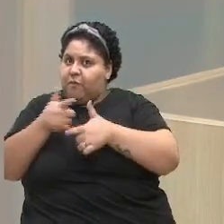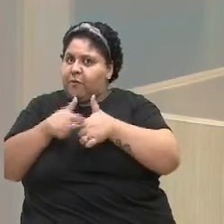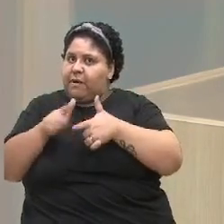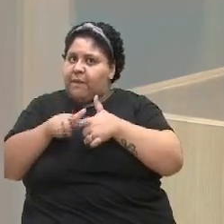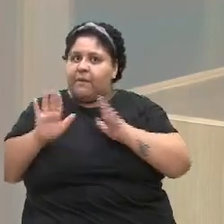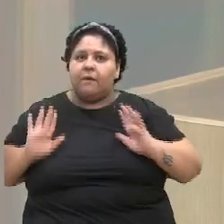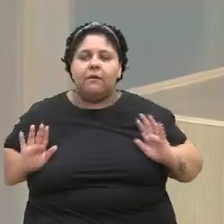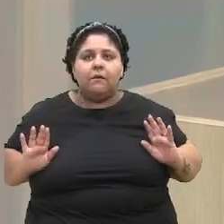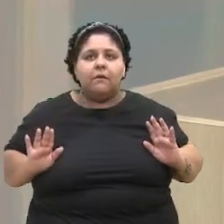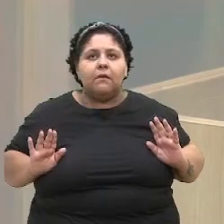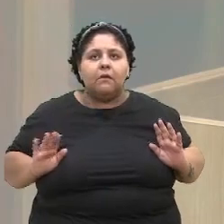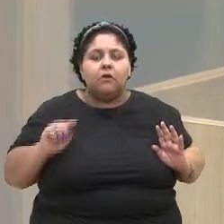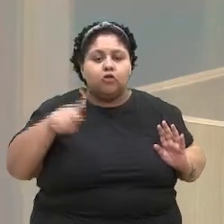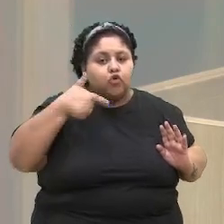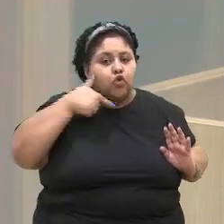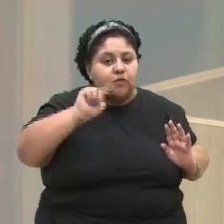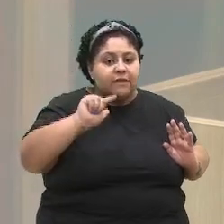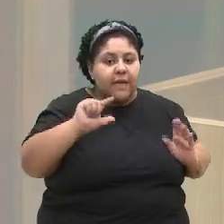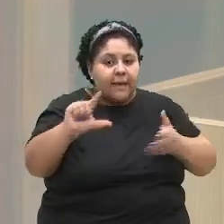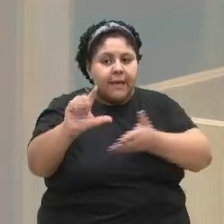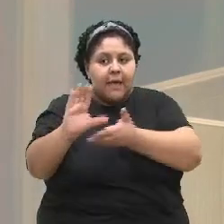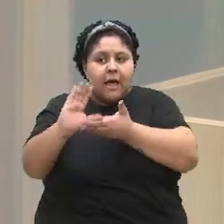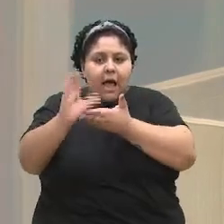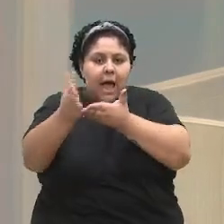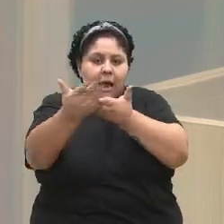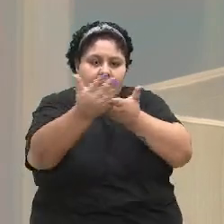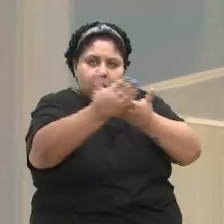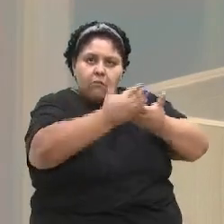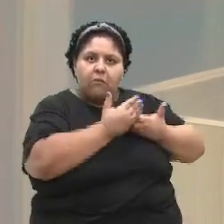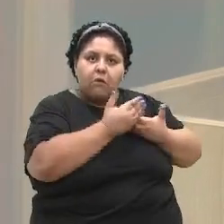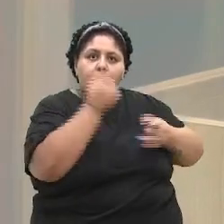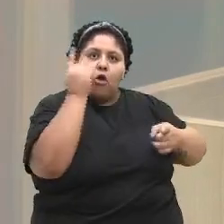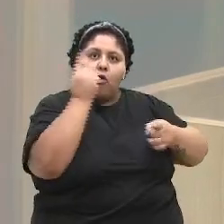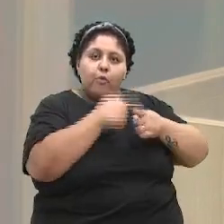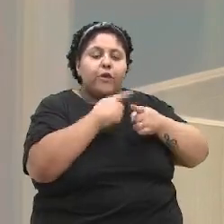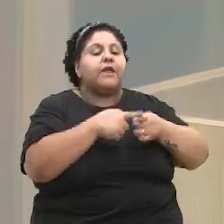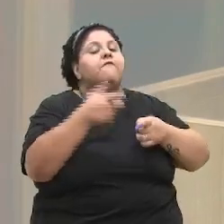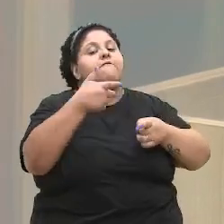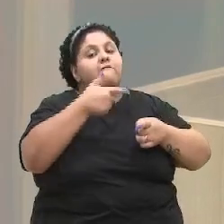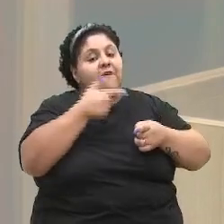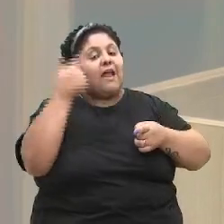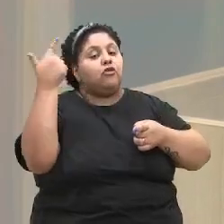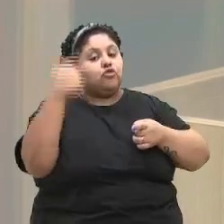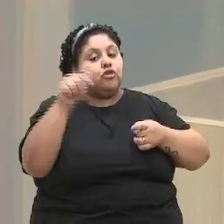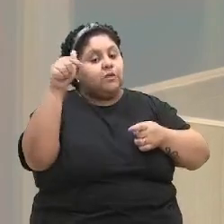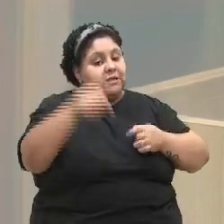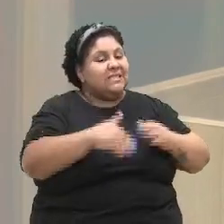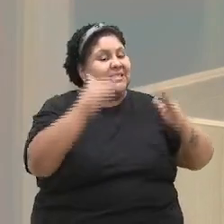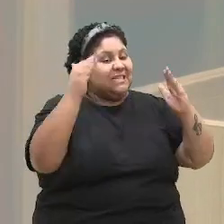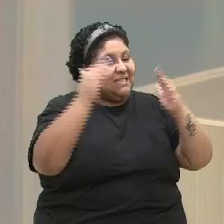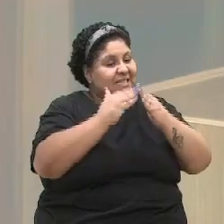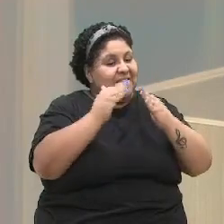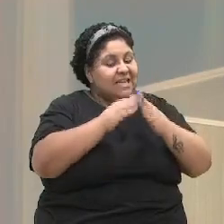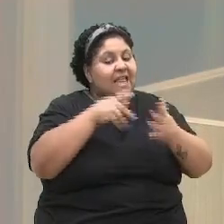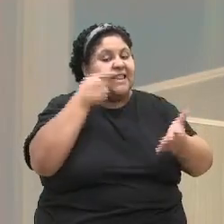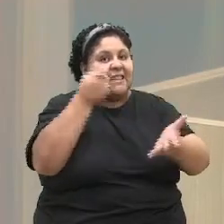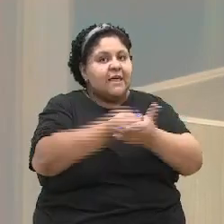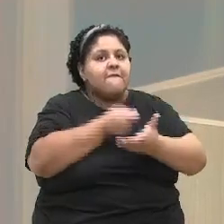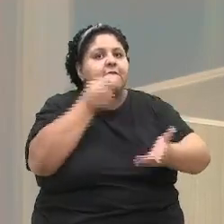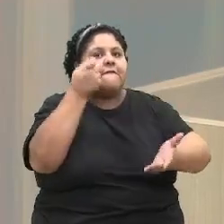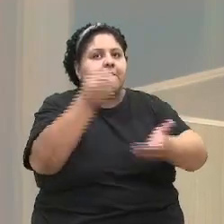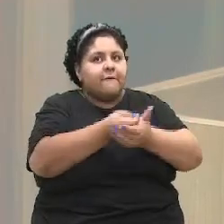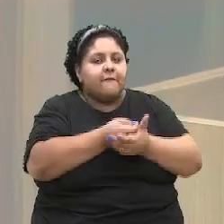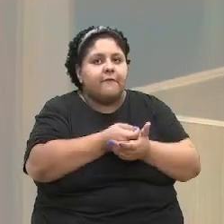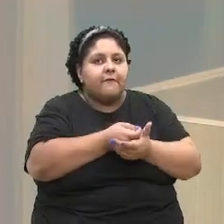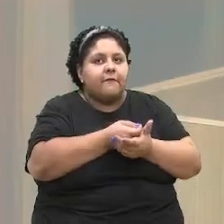e o senhor consegue arrecadar porque eu volto a repetir essa casa inteira defendeu a